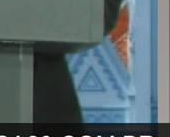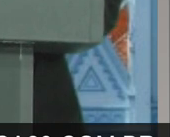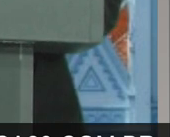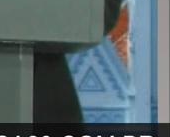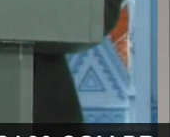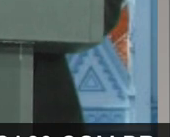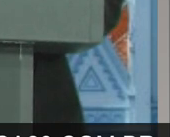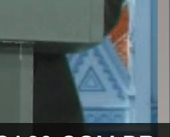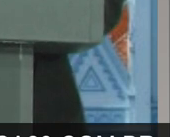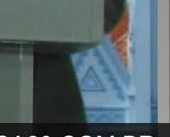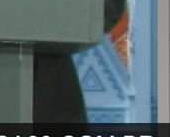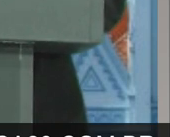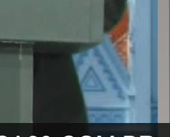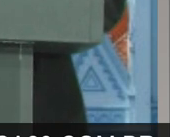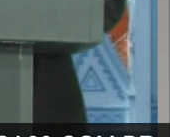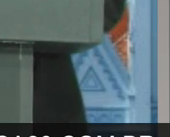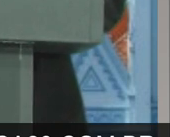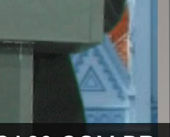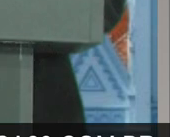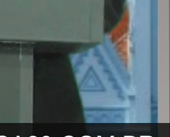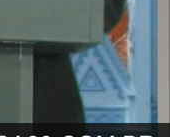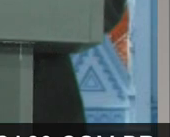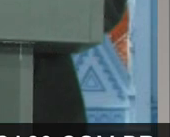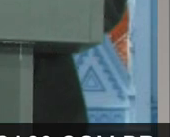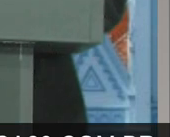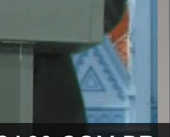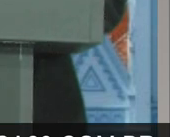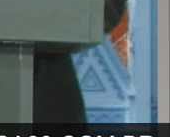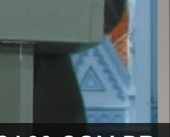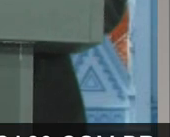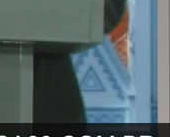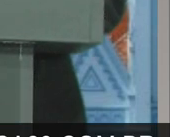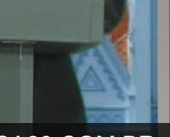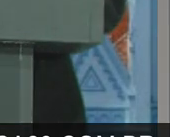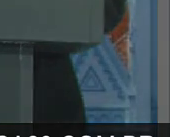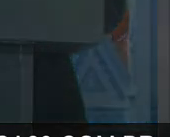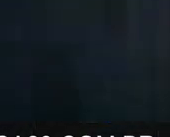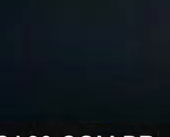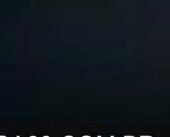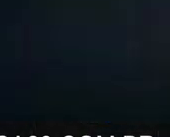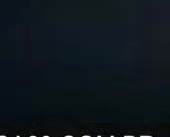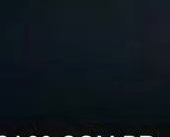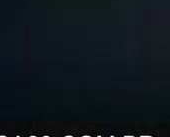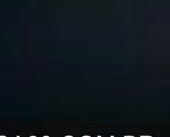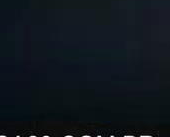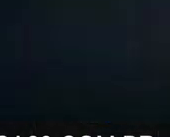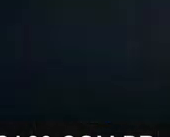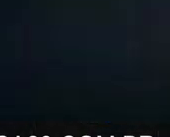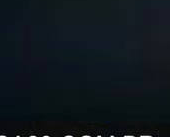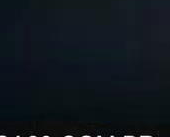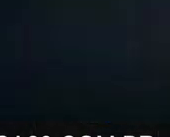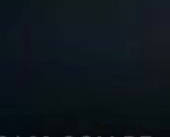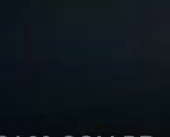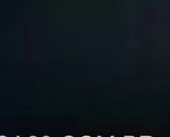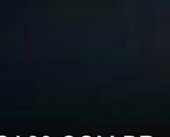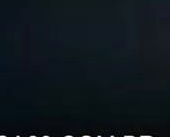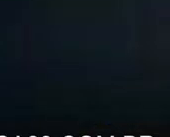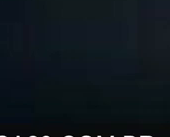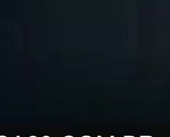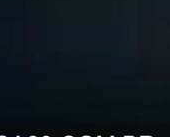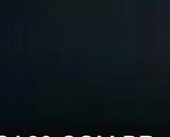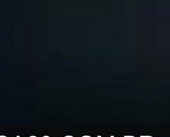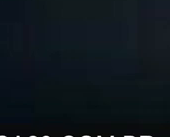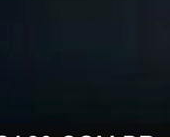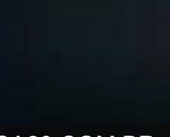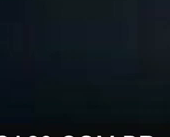velhinho, o Papai Noel, já tem data para chegar aqui em Franca. Já coloca a arte na tela, fica o convite aí a todos,